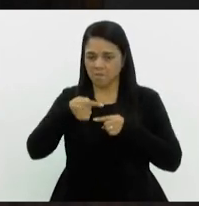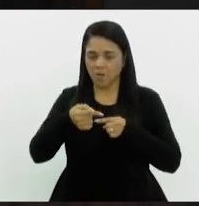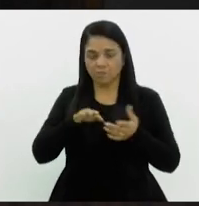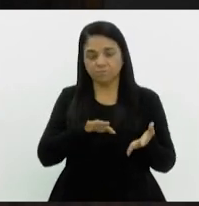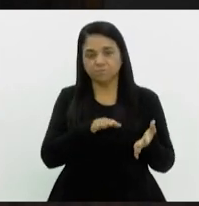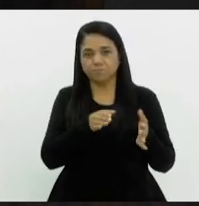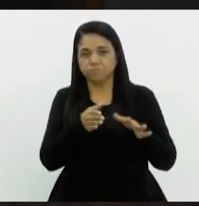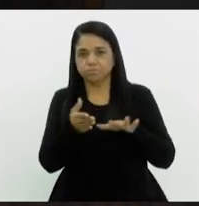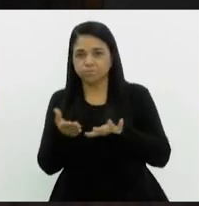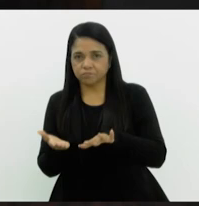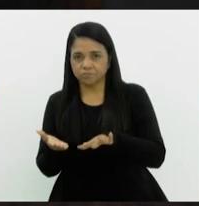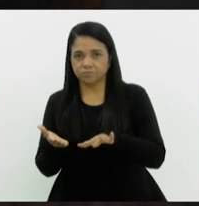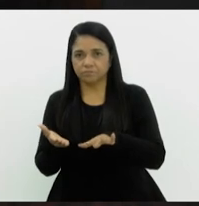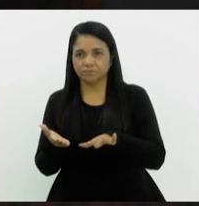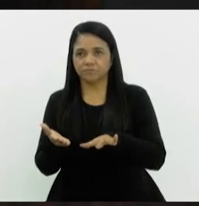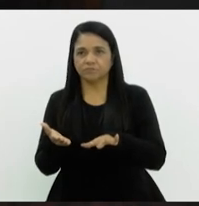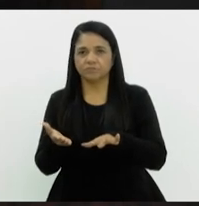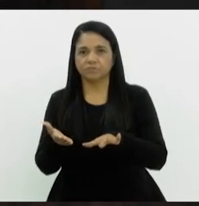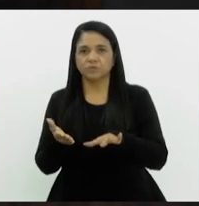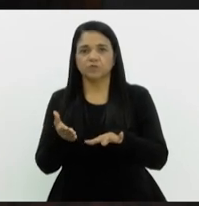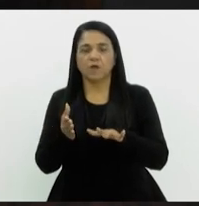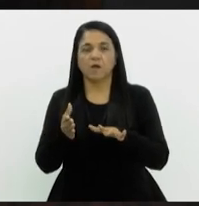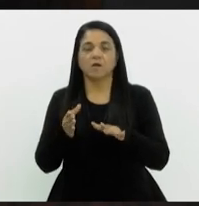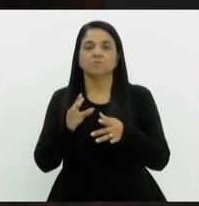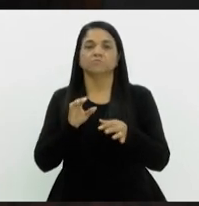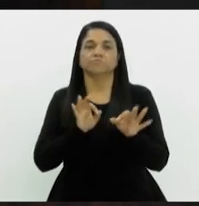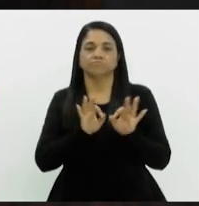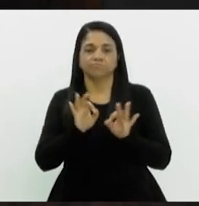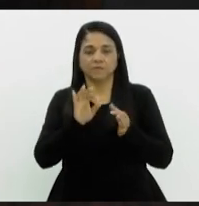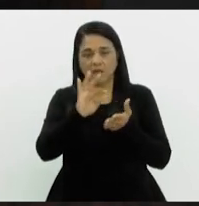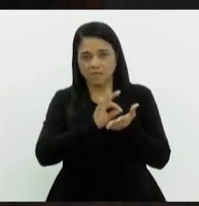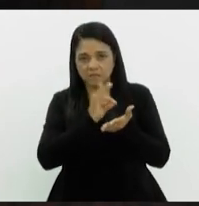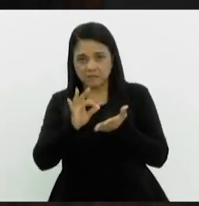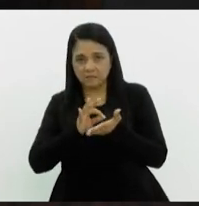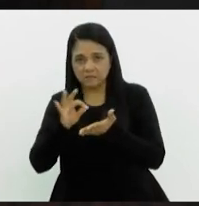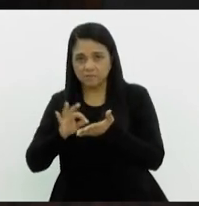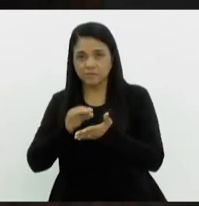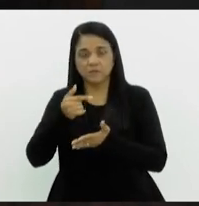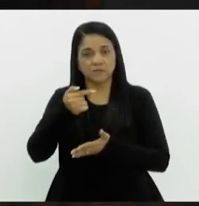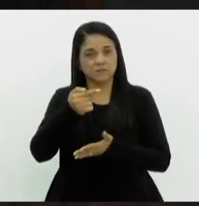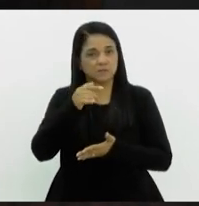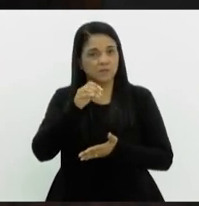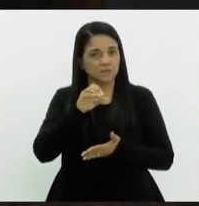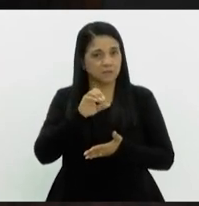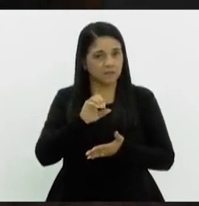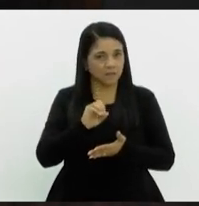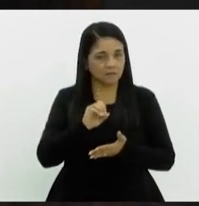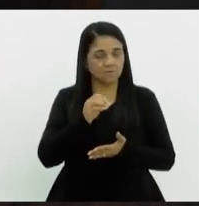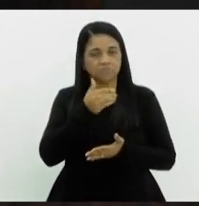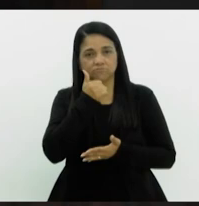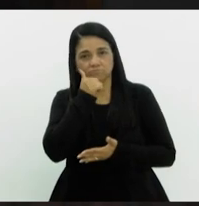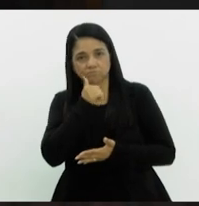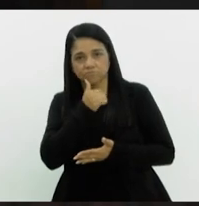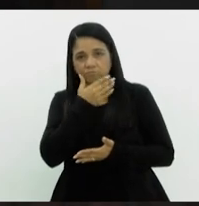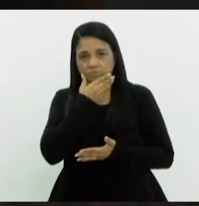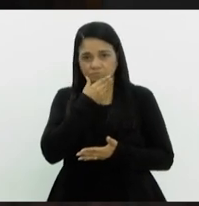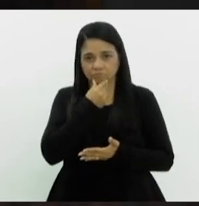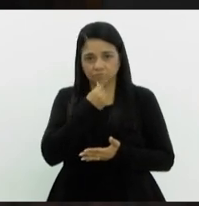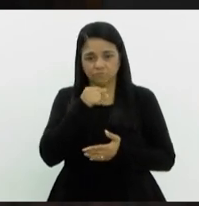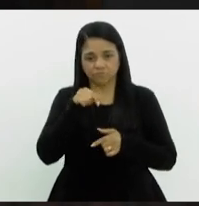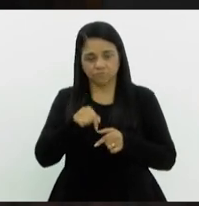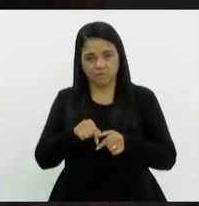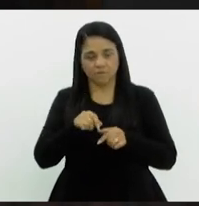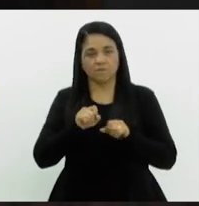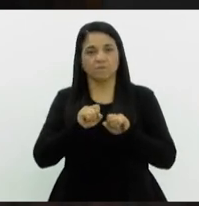nós estamos já protocolando com a assinatura dos 70 senhores e senhoras que compõem esta